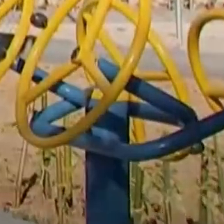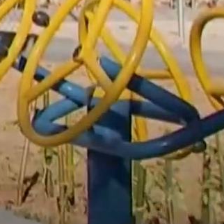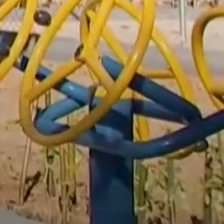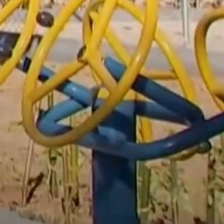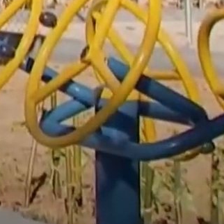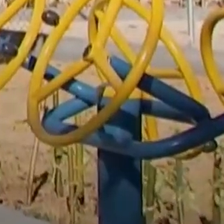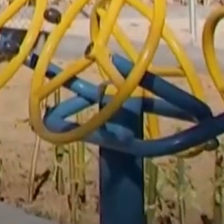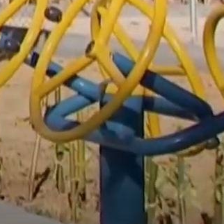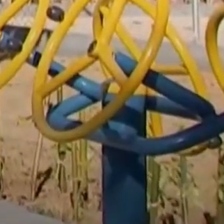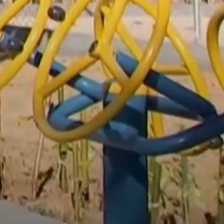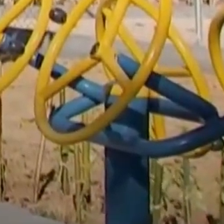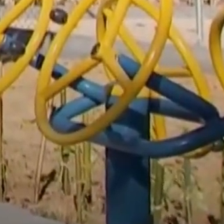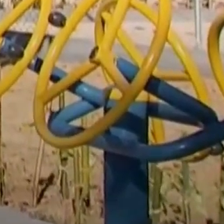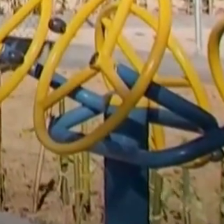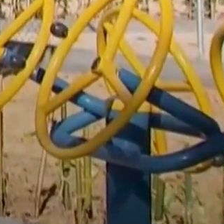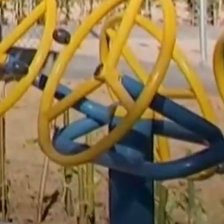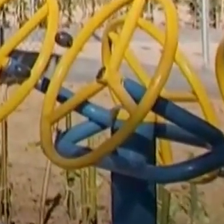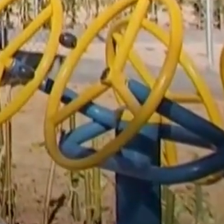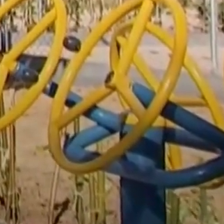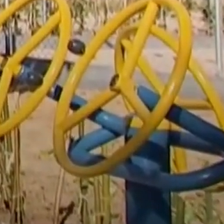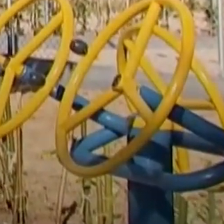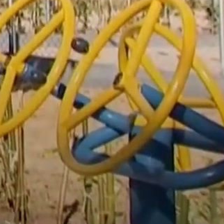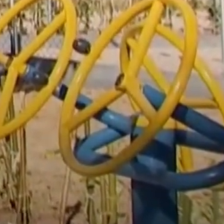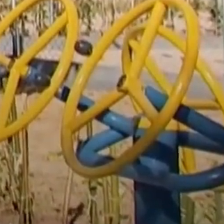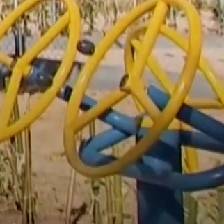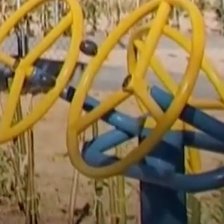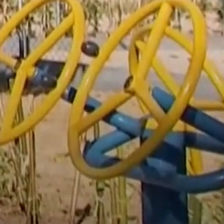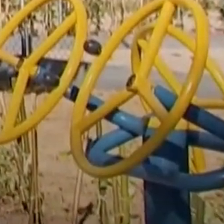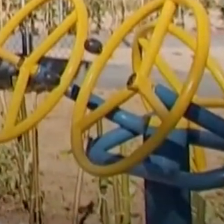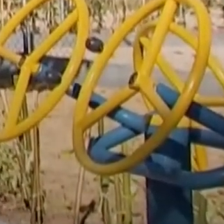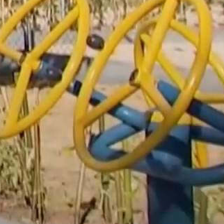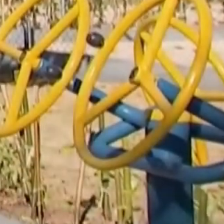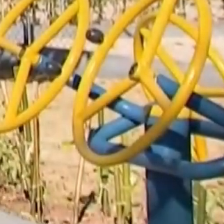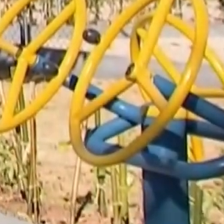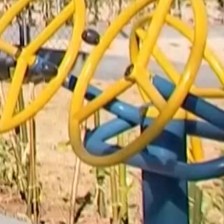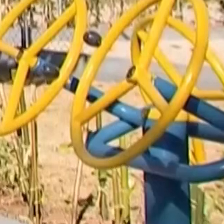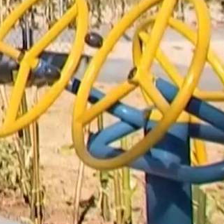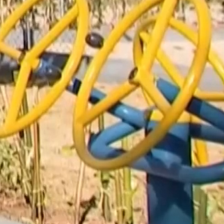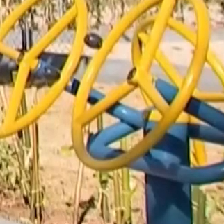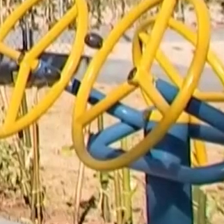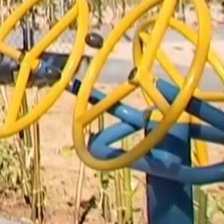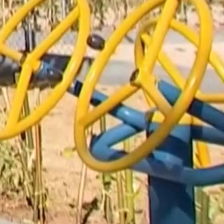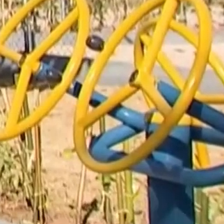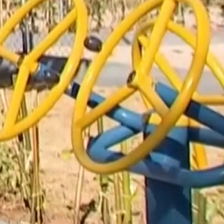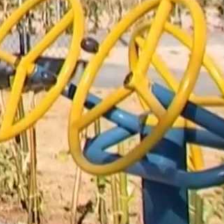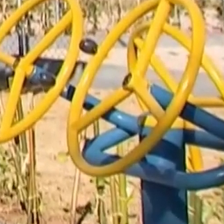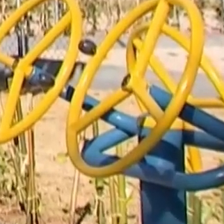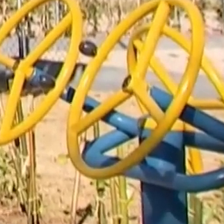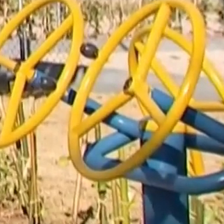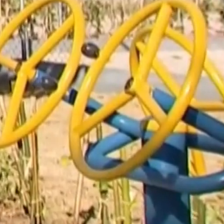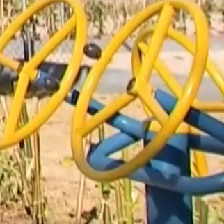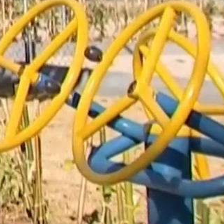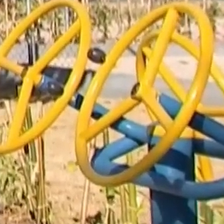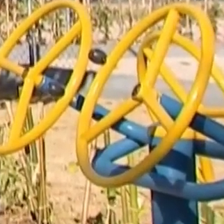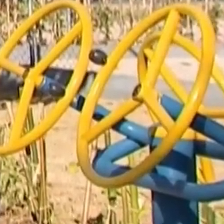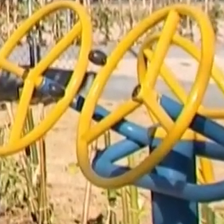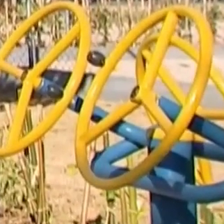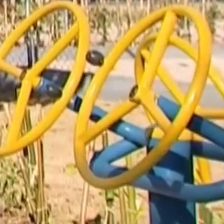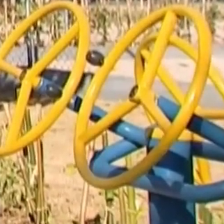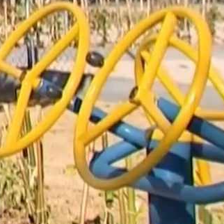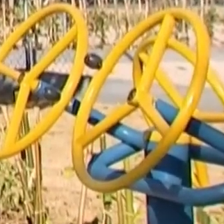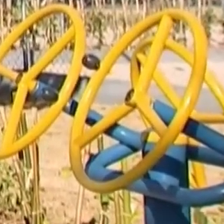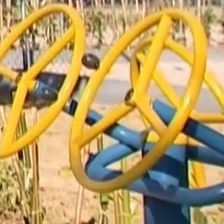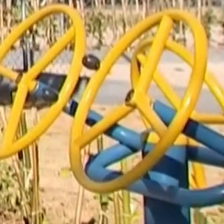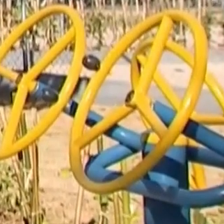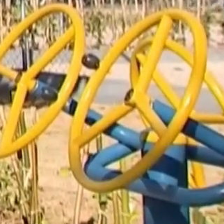Aproveitando bastante, né? A gente quer agradecer ao nosso vereador Marcelo aí, né, pela essa iniciativa de estar realizando esse trabalho